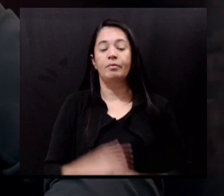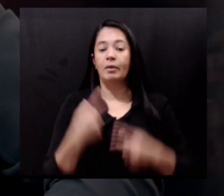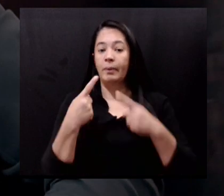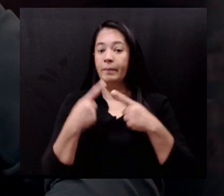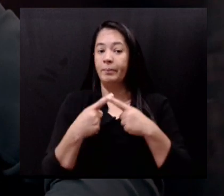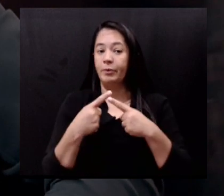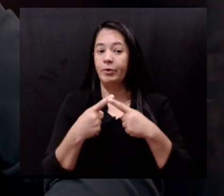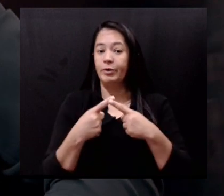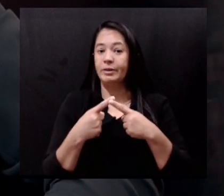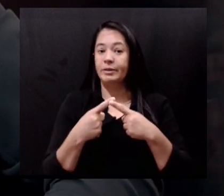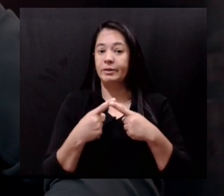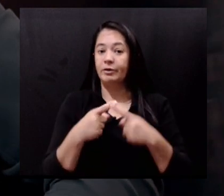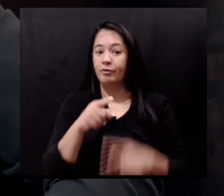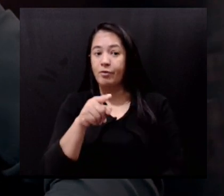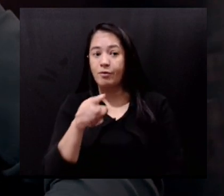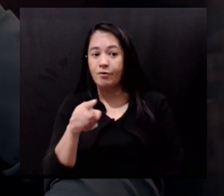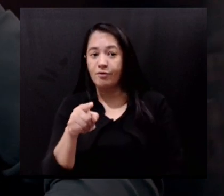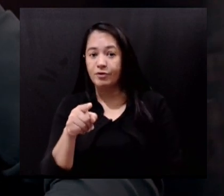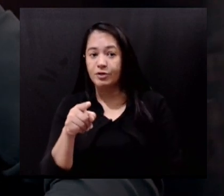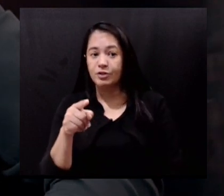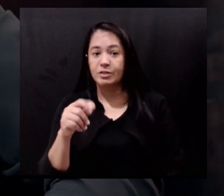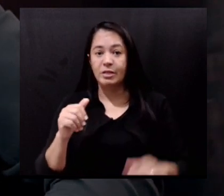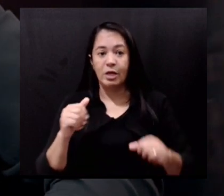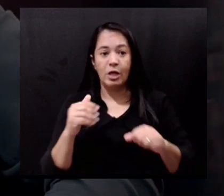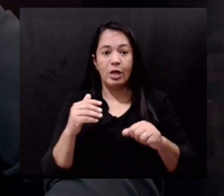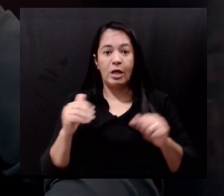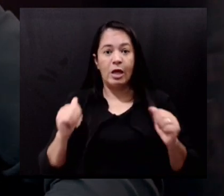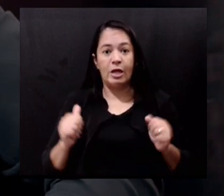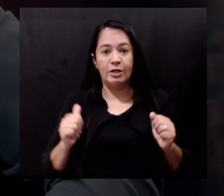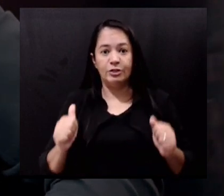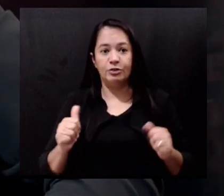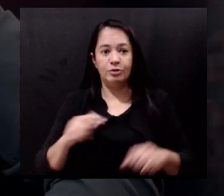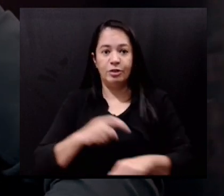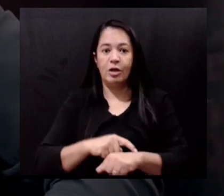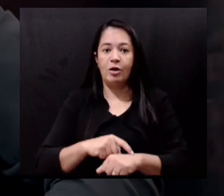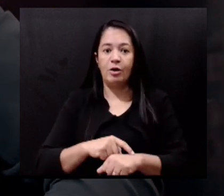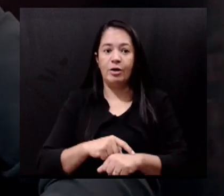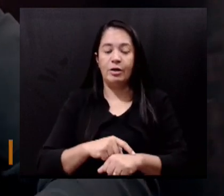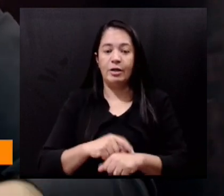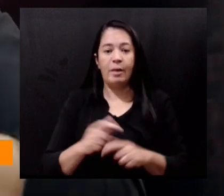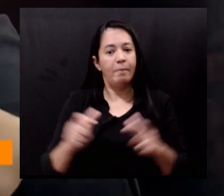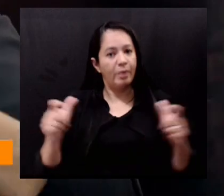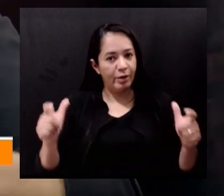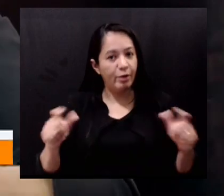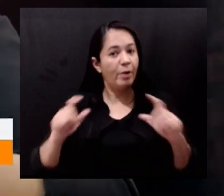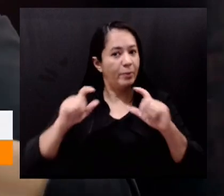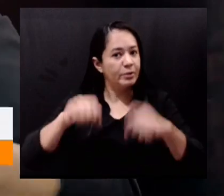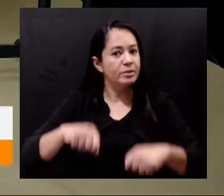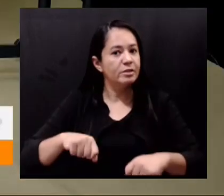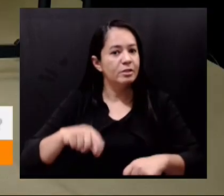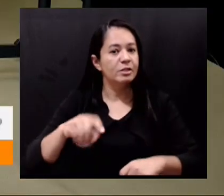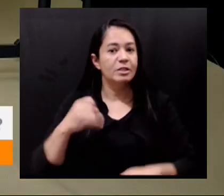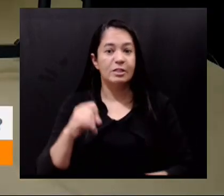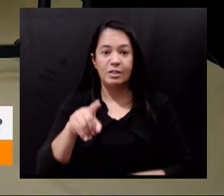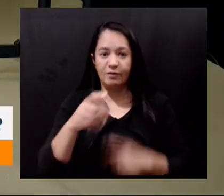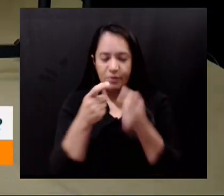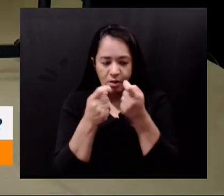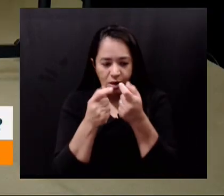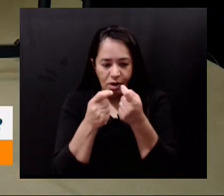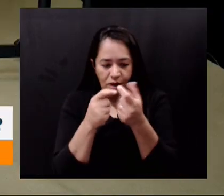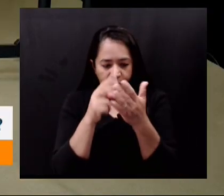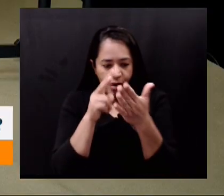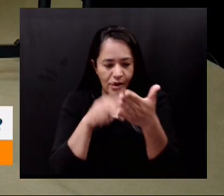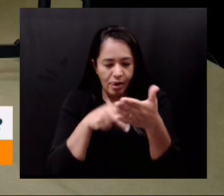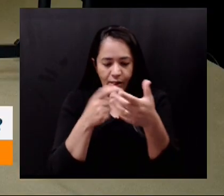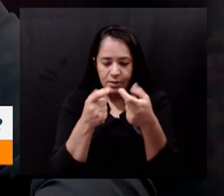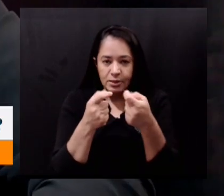você entrar numa atitude mais reativa é muito maior, né. Sim. Se você ficar Que ali vai entrando em fervendo, né? contato, vai Vai